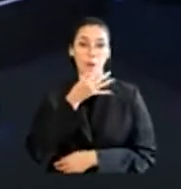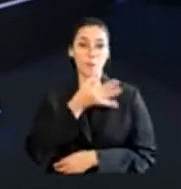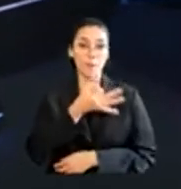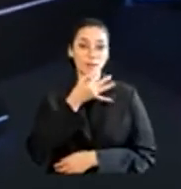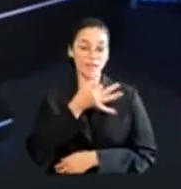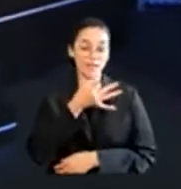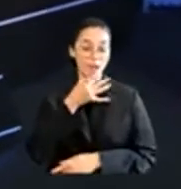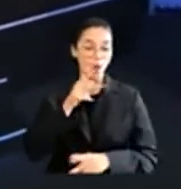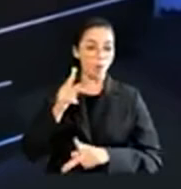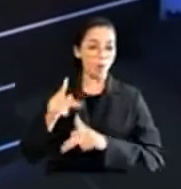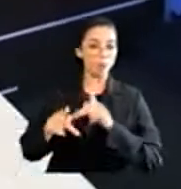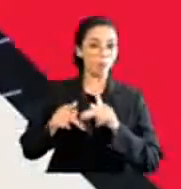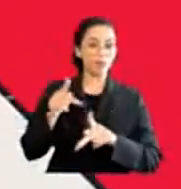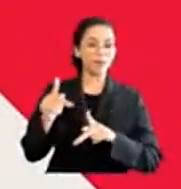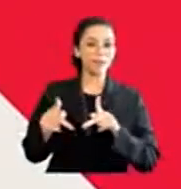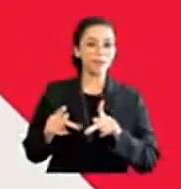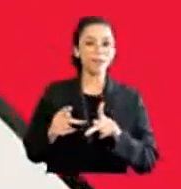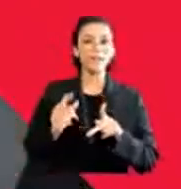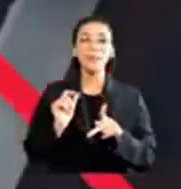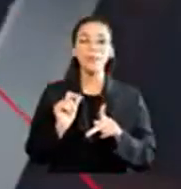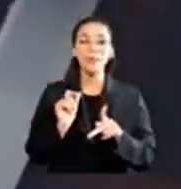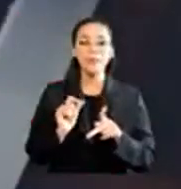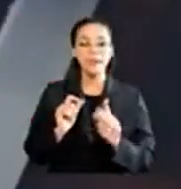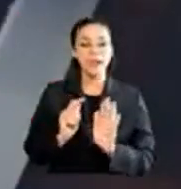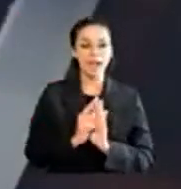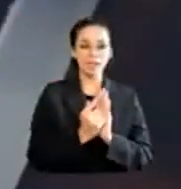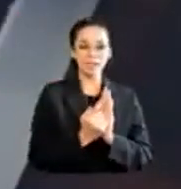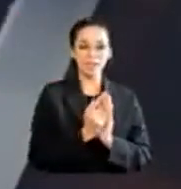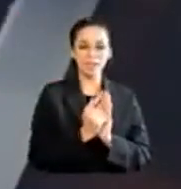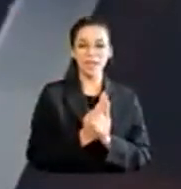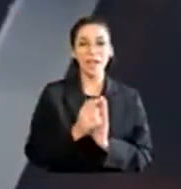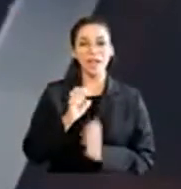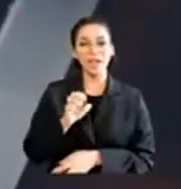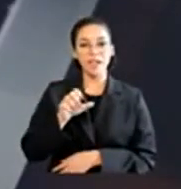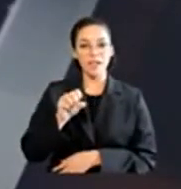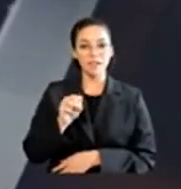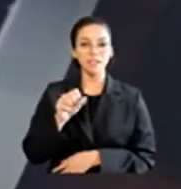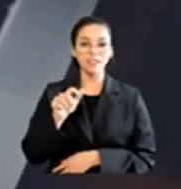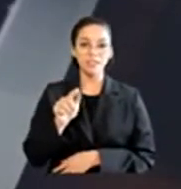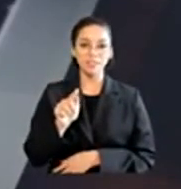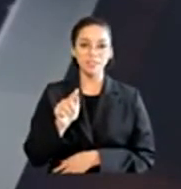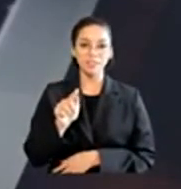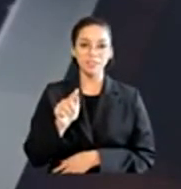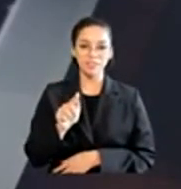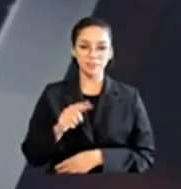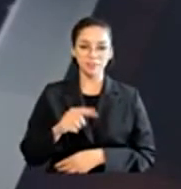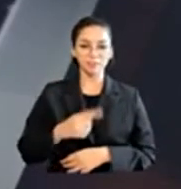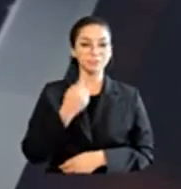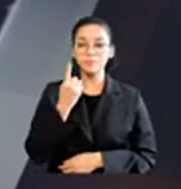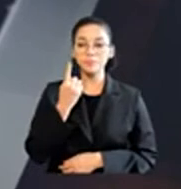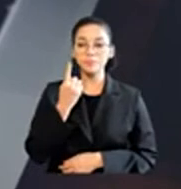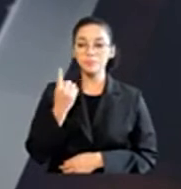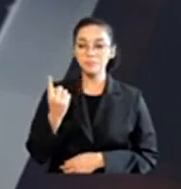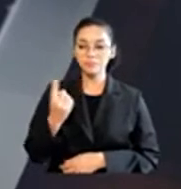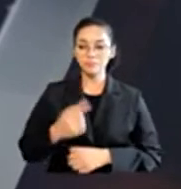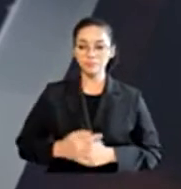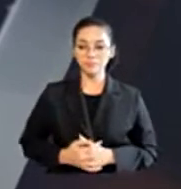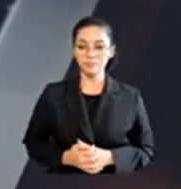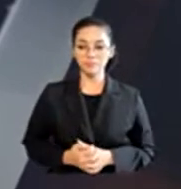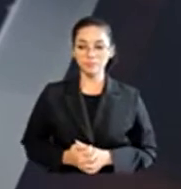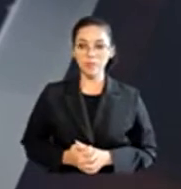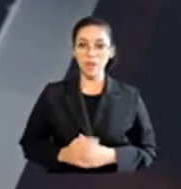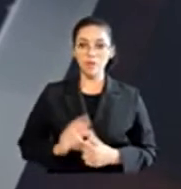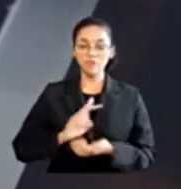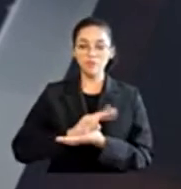a agenda ESG. Como vocês podem ver aqui, muitos dos nossos principais parceiros já